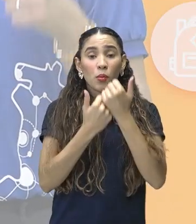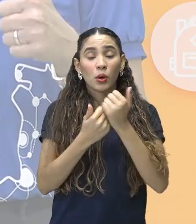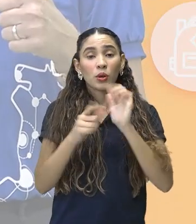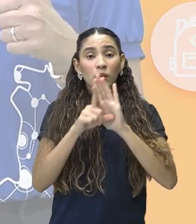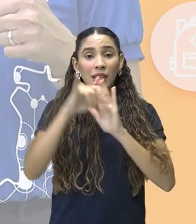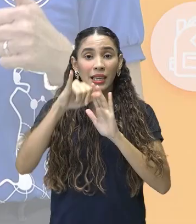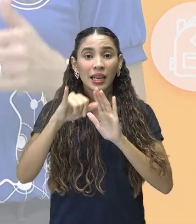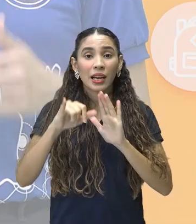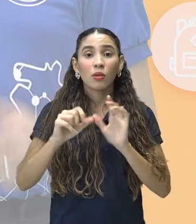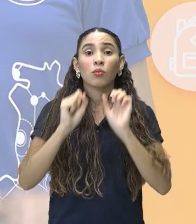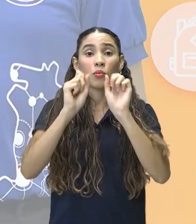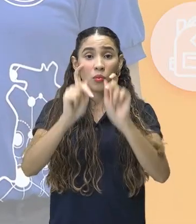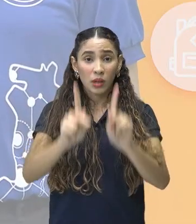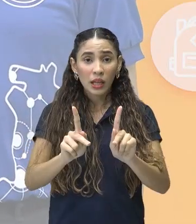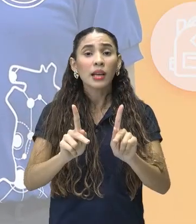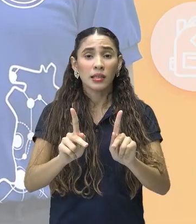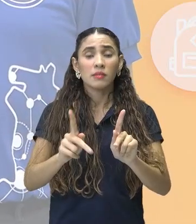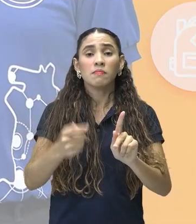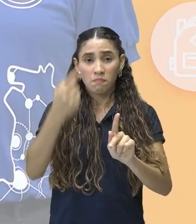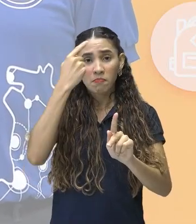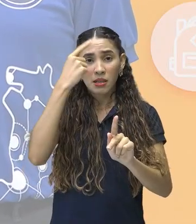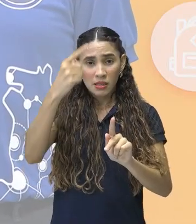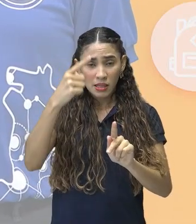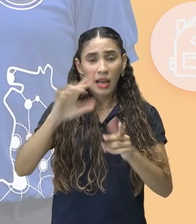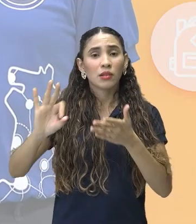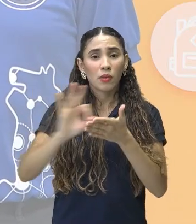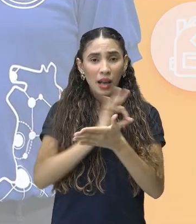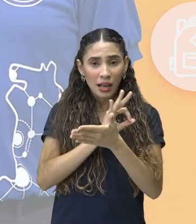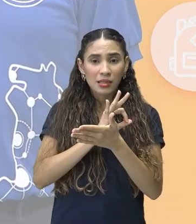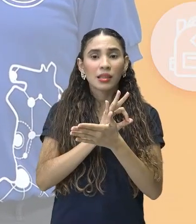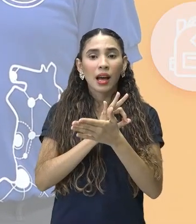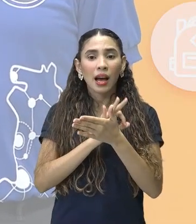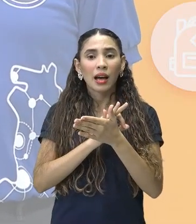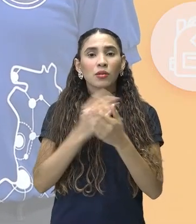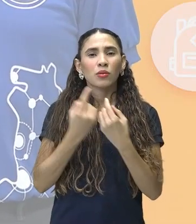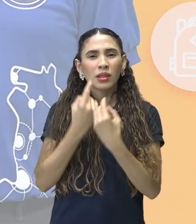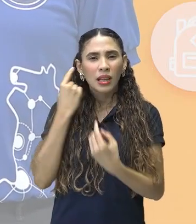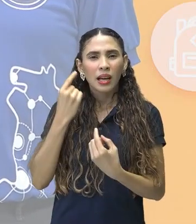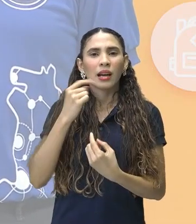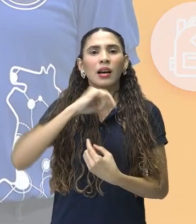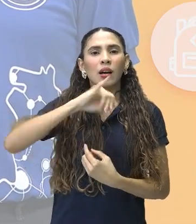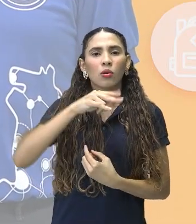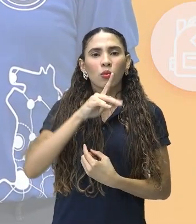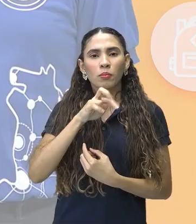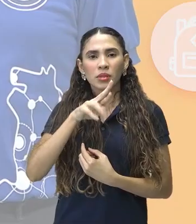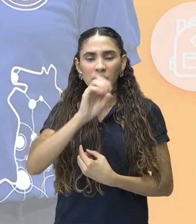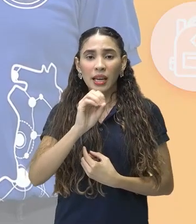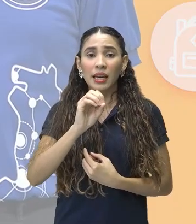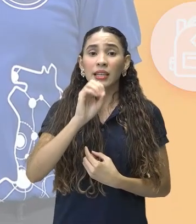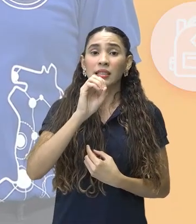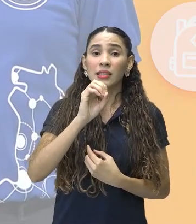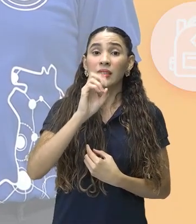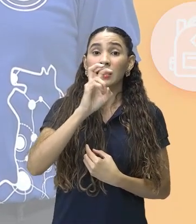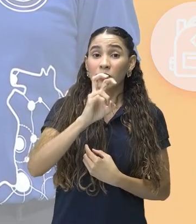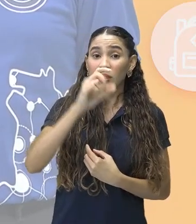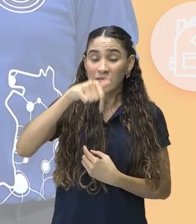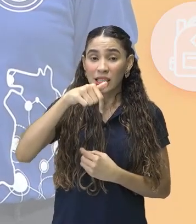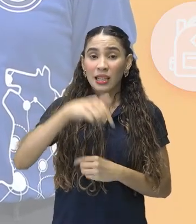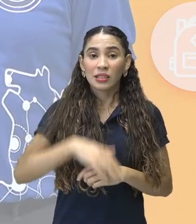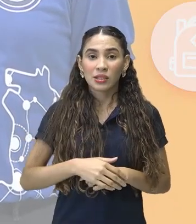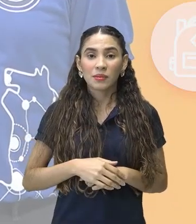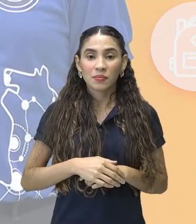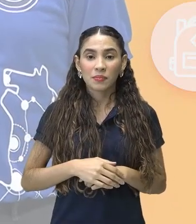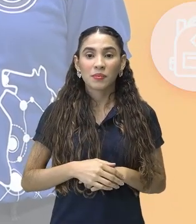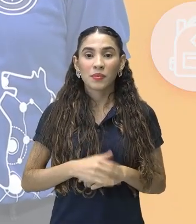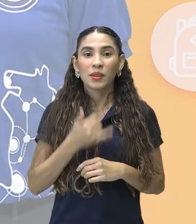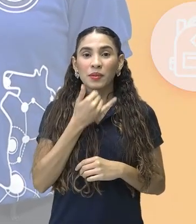está ok, foi pensado, foi assinado, lá com Kubitschek em 57, perdão,